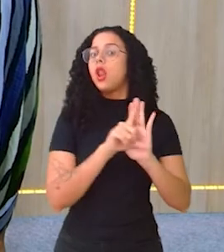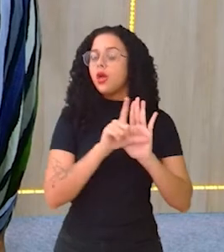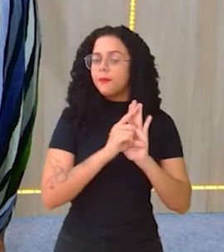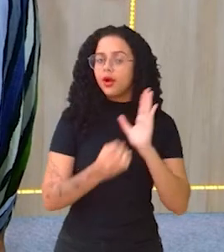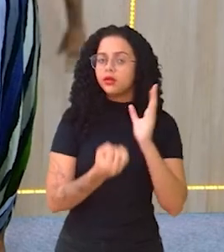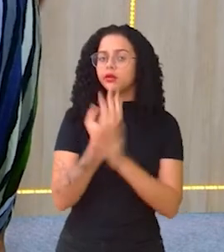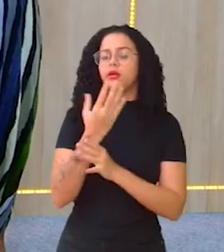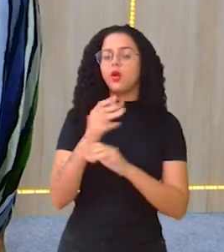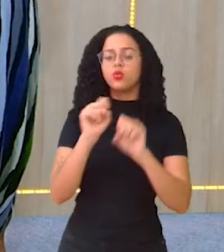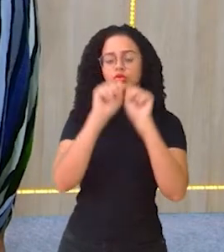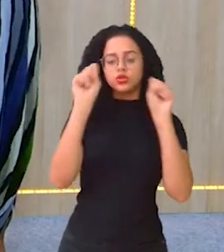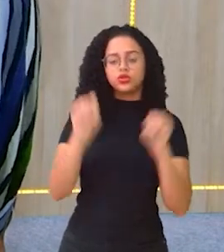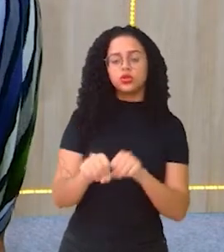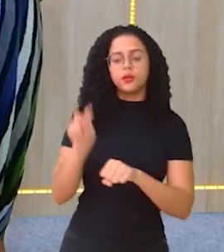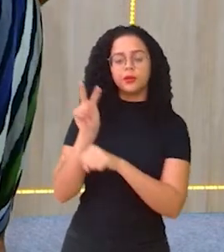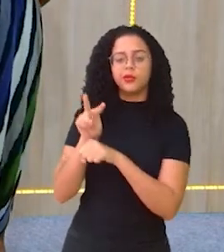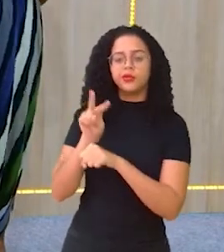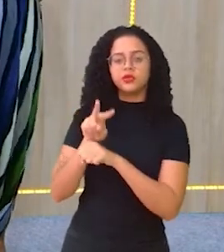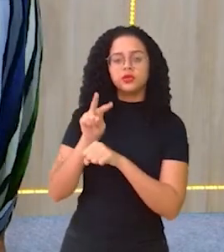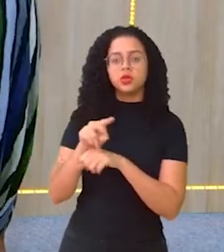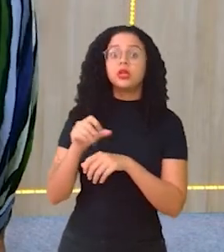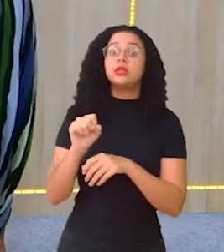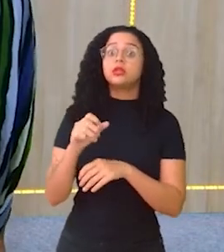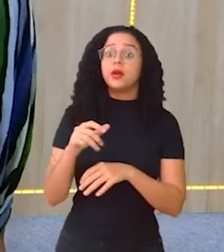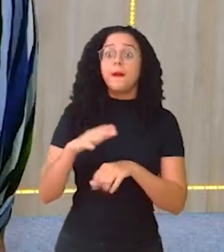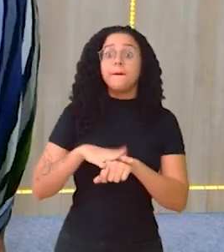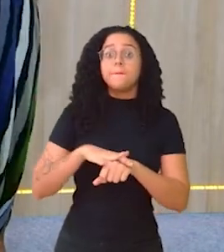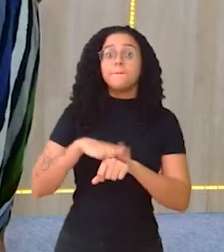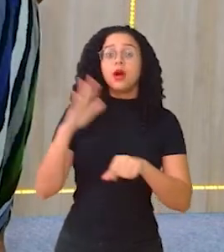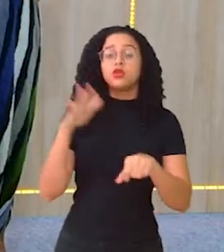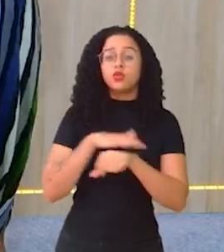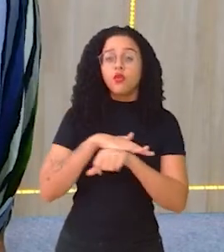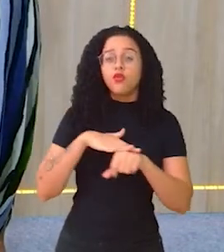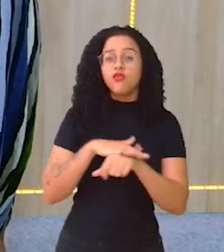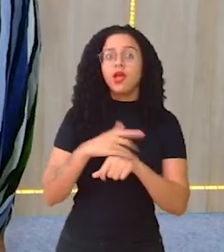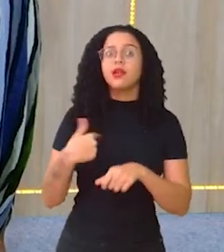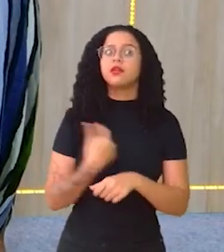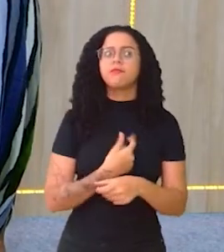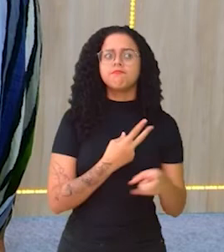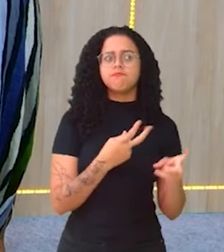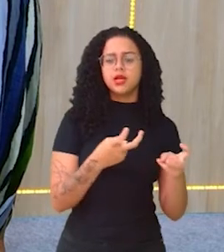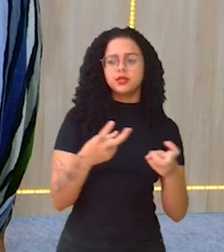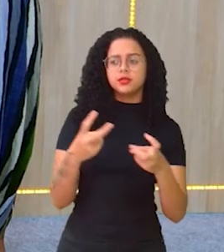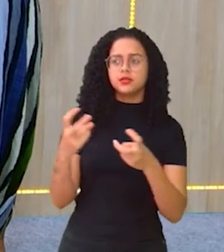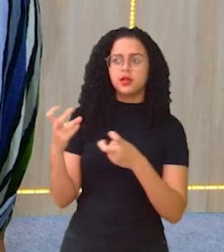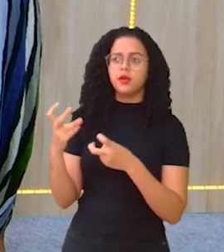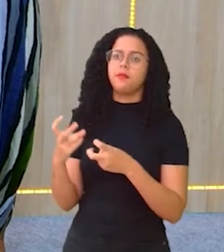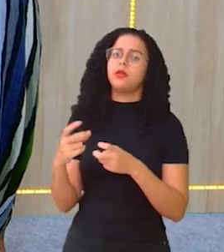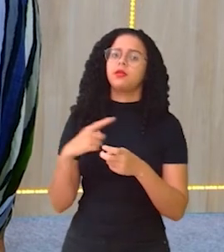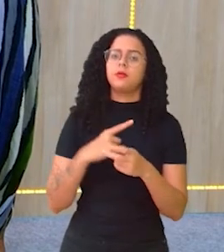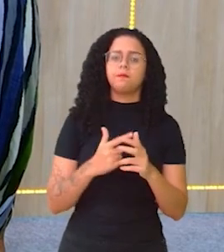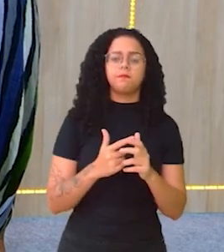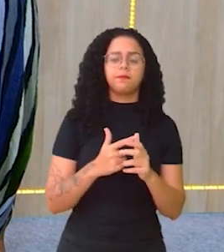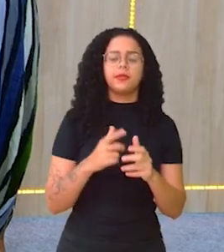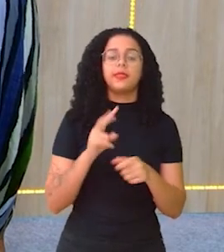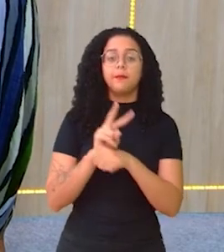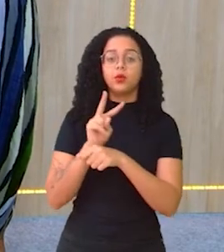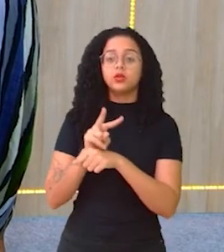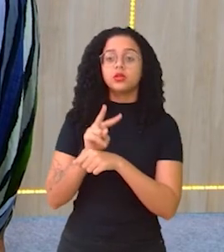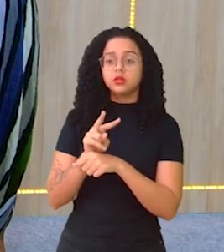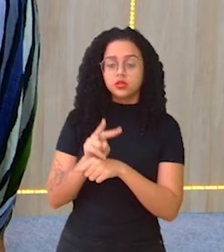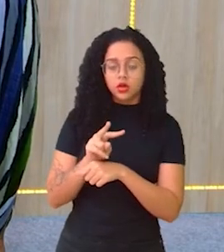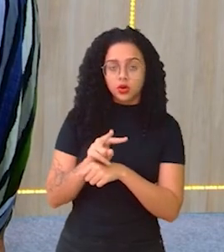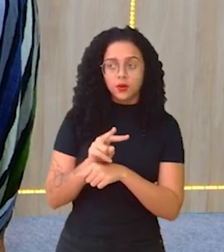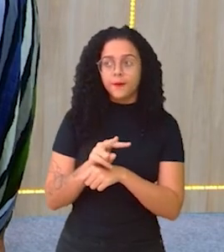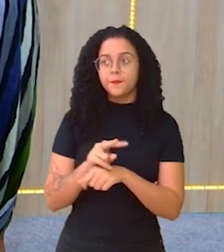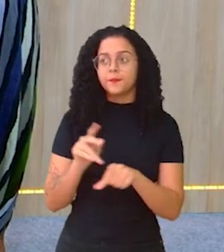sistema de proteção. Então, quanto mais a gente conversa sobre, a gente percebe a amplitude de proteção que eles trazem,